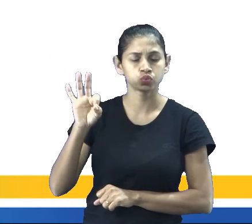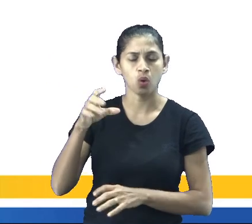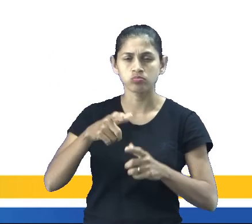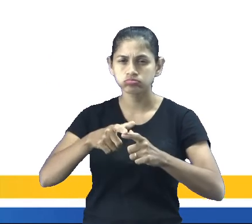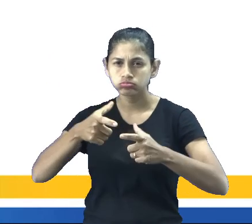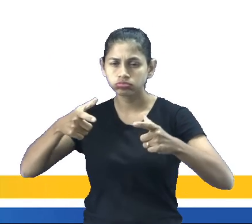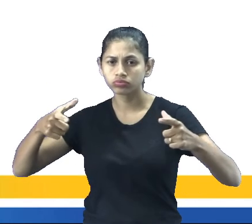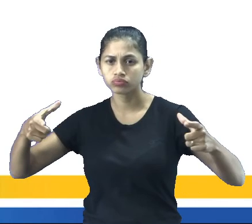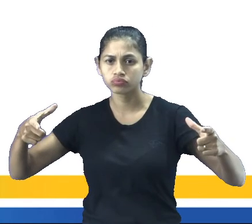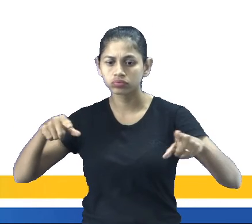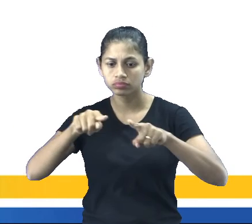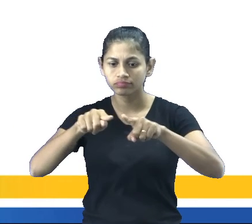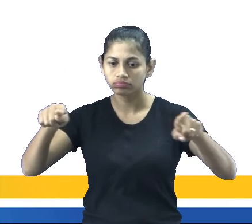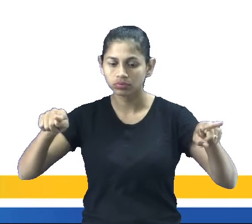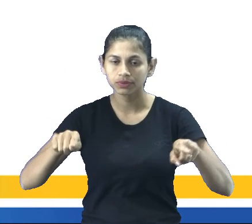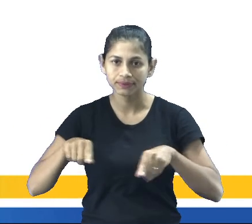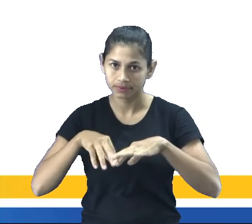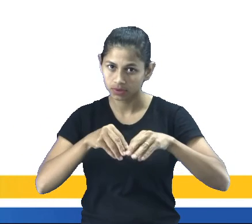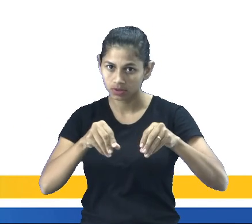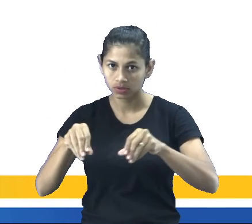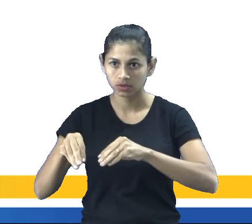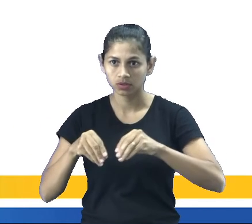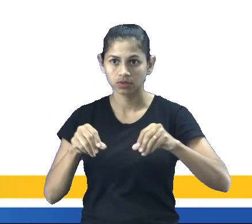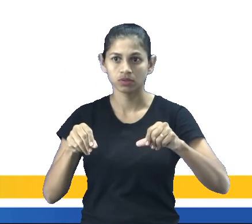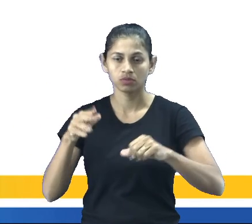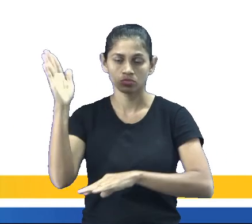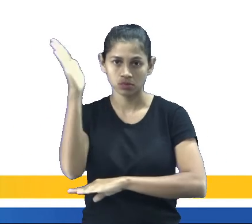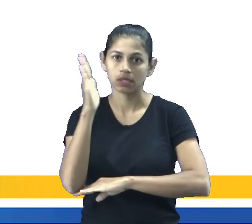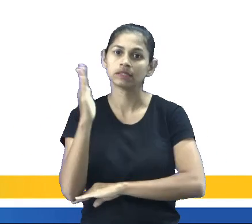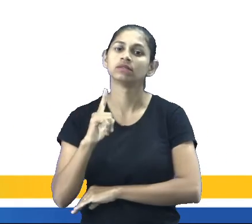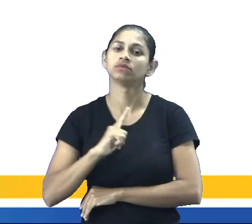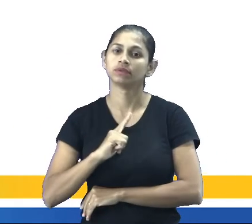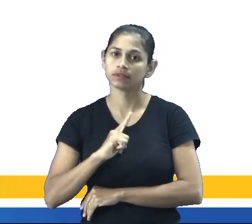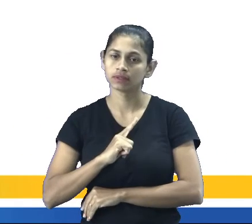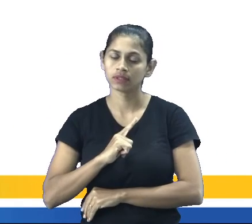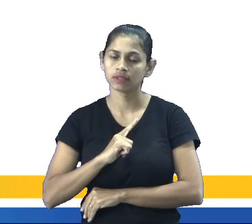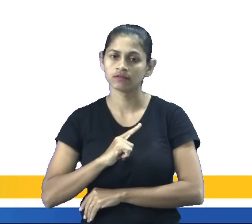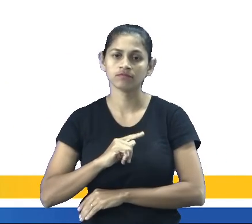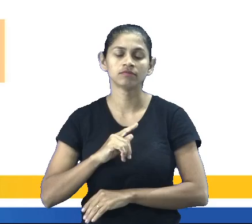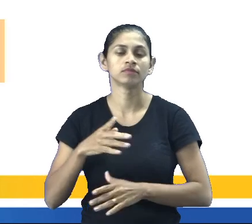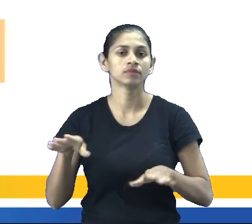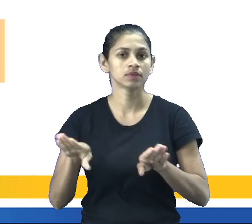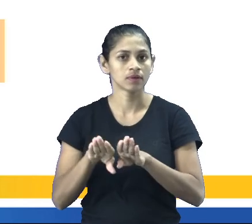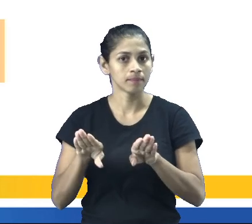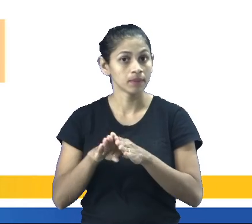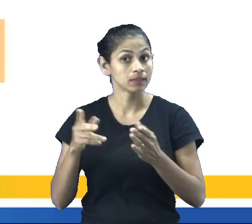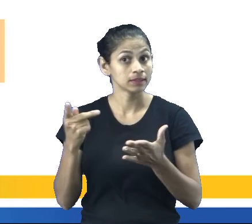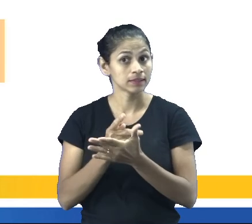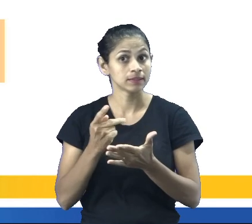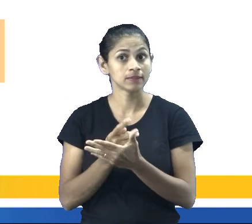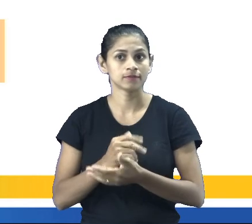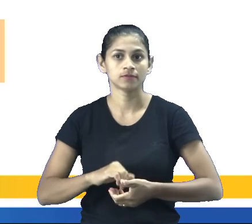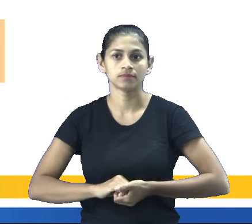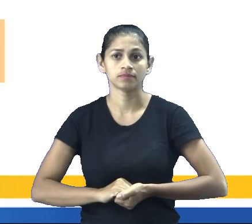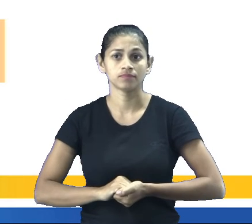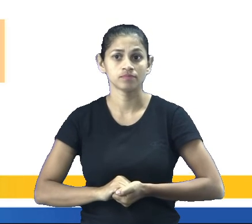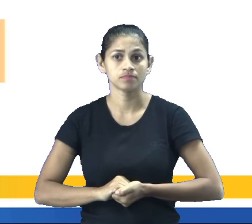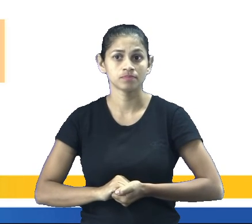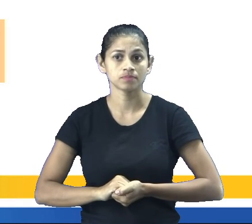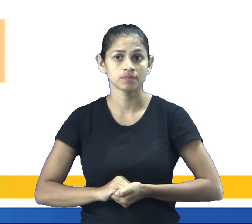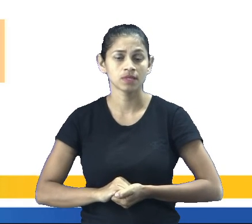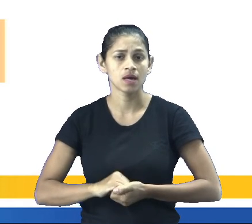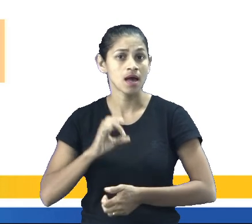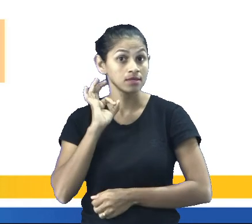territorial que o Brasil possui na zona mais quente do planeta, que é a equatorial. Também está errada. Resposta correta, letra